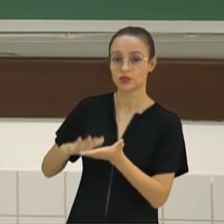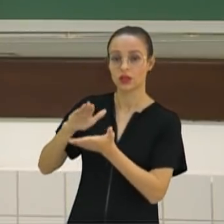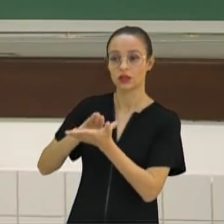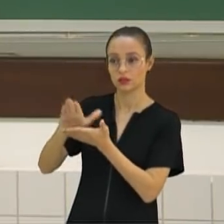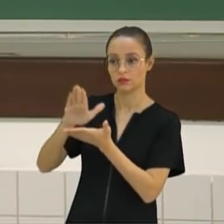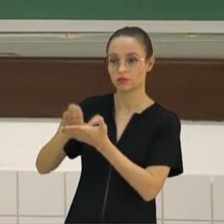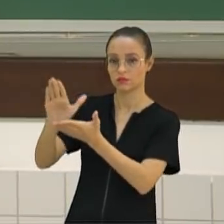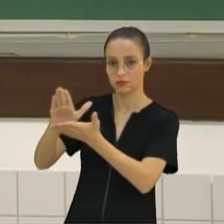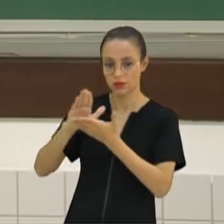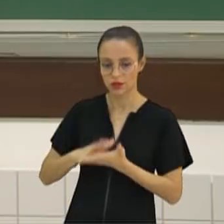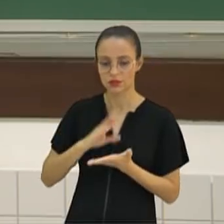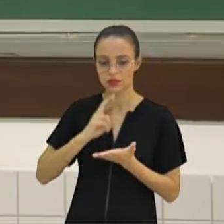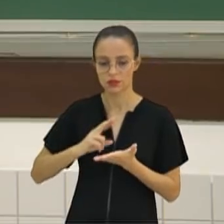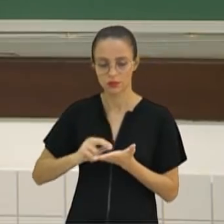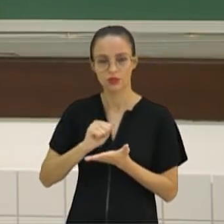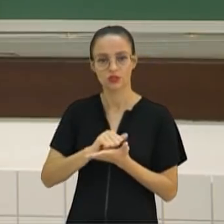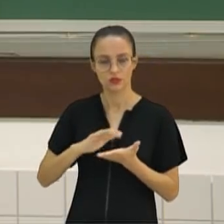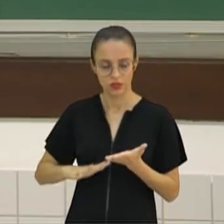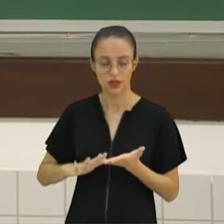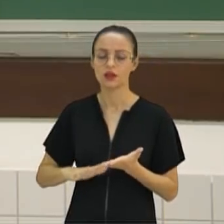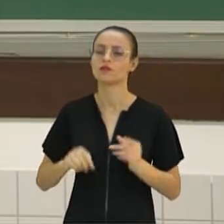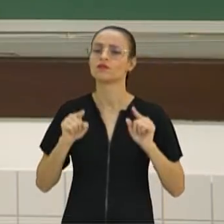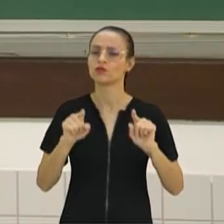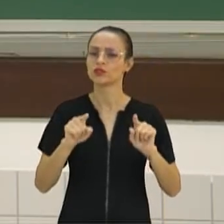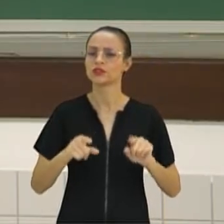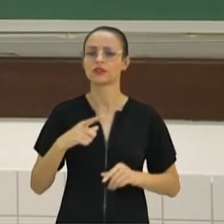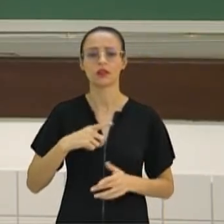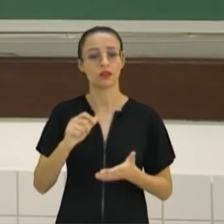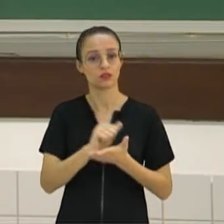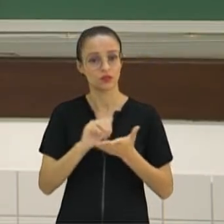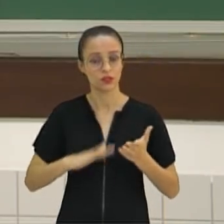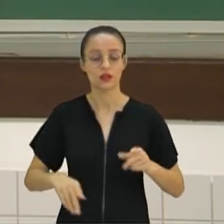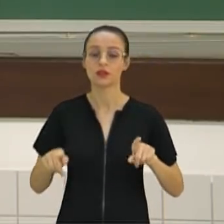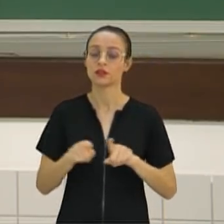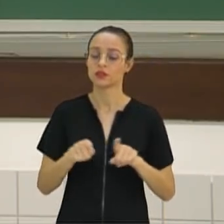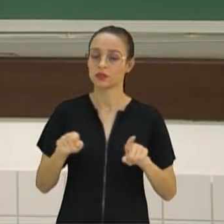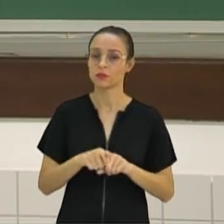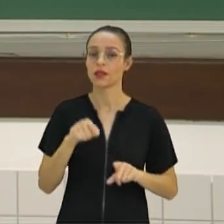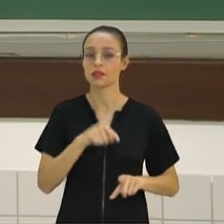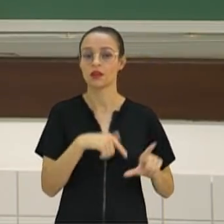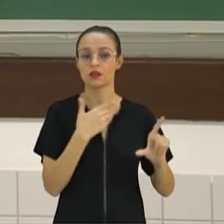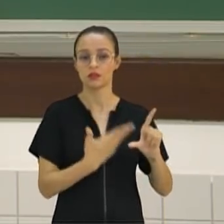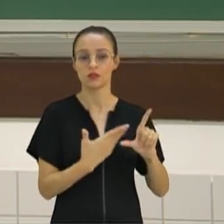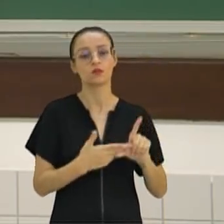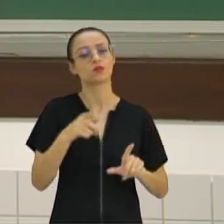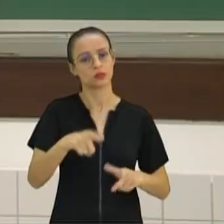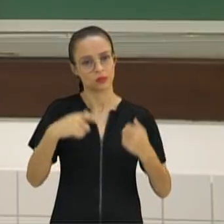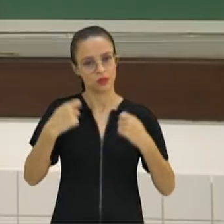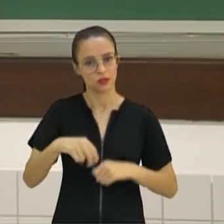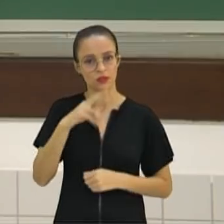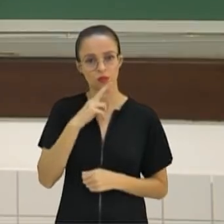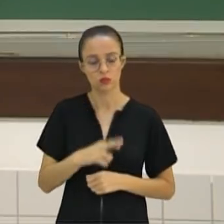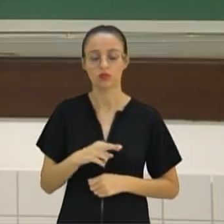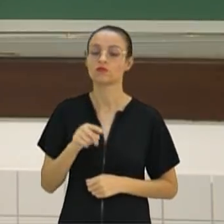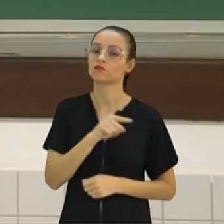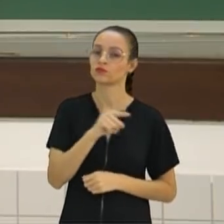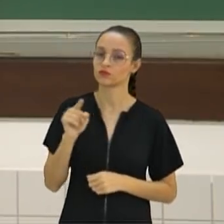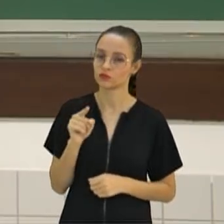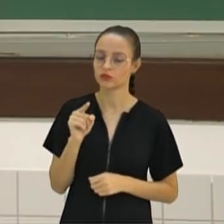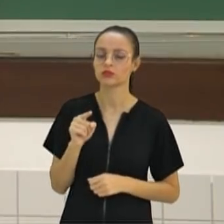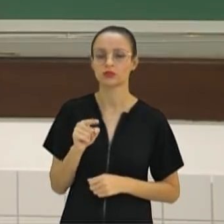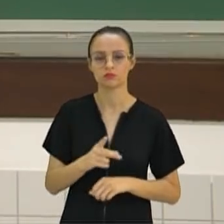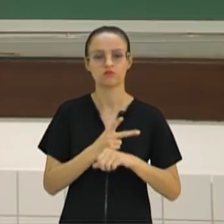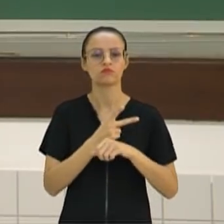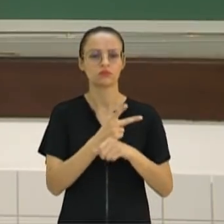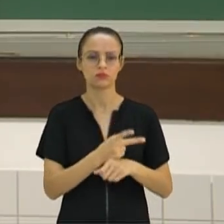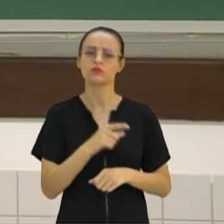possa resolver os exercícios, levar para o professor. Você vai ter exercícios também na plataforma que você deve resolver, você deve